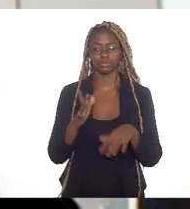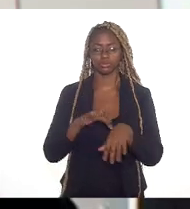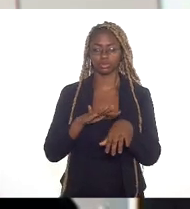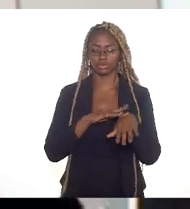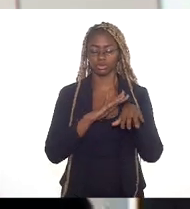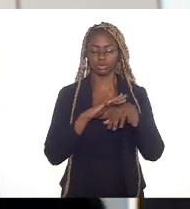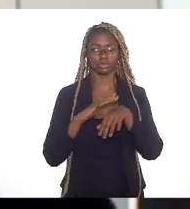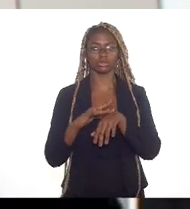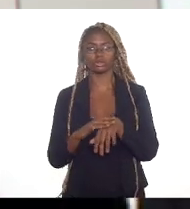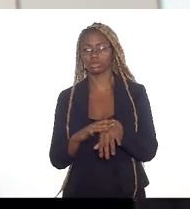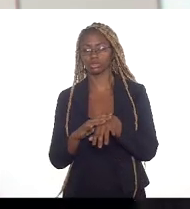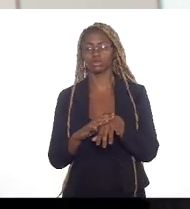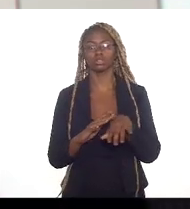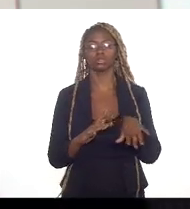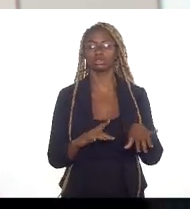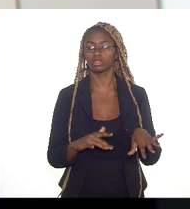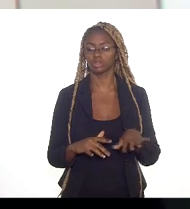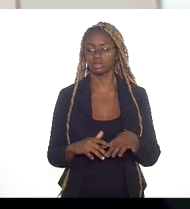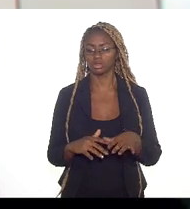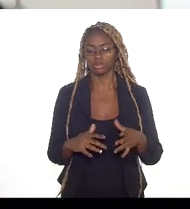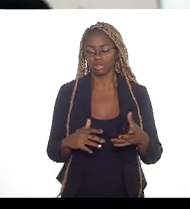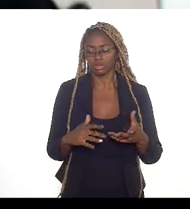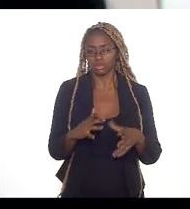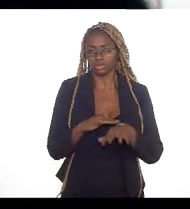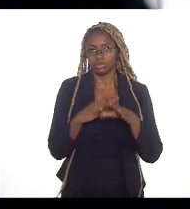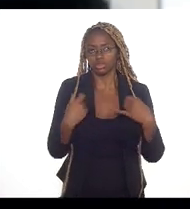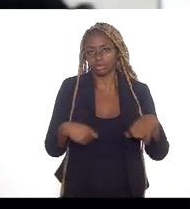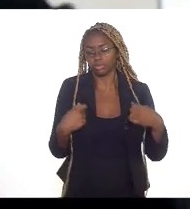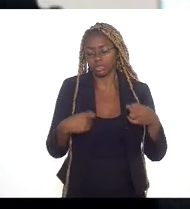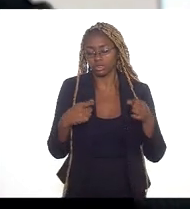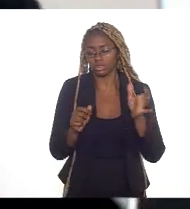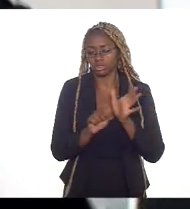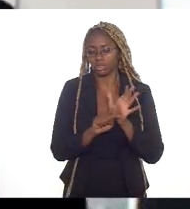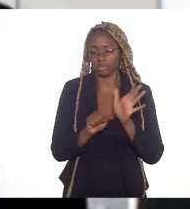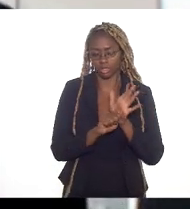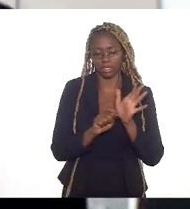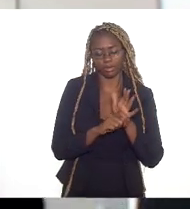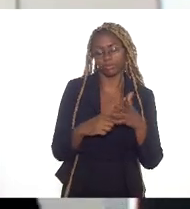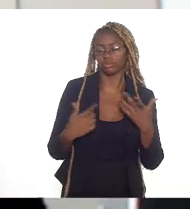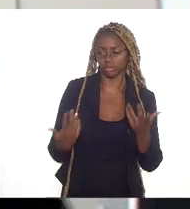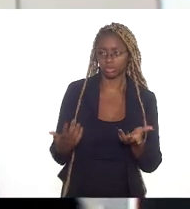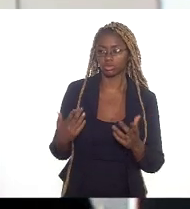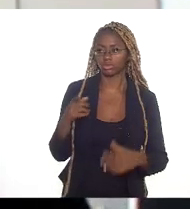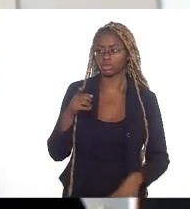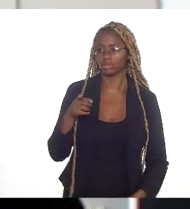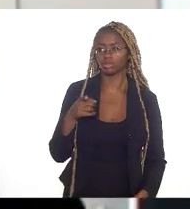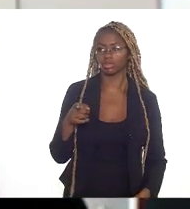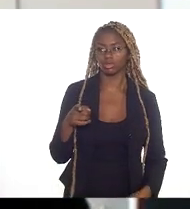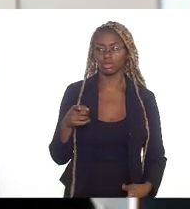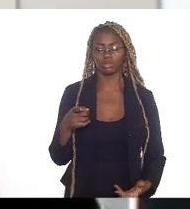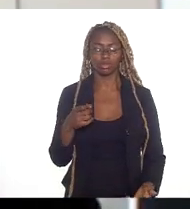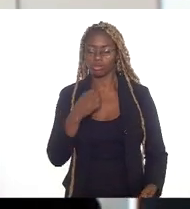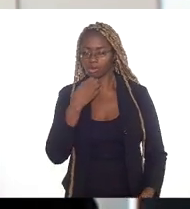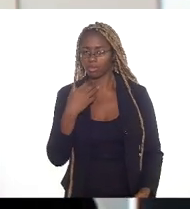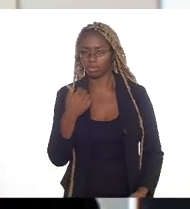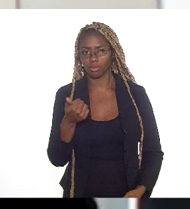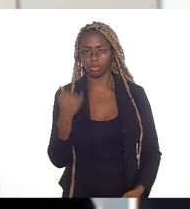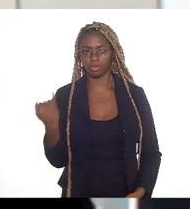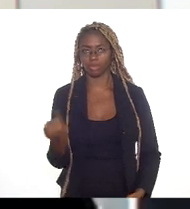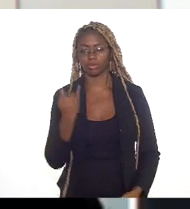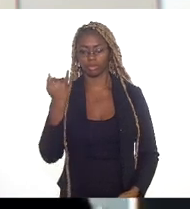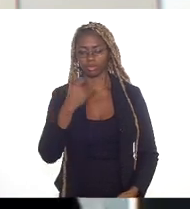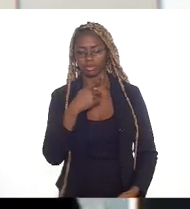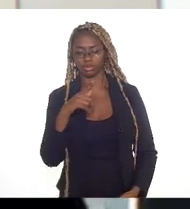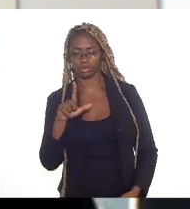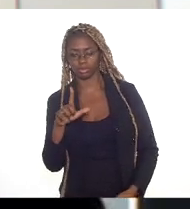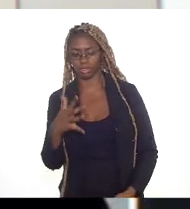com esclerose múltipla, com diferentes síndromes, possam ter acesso ao canabidiol, né, que é muito importante